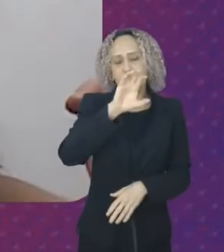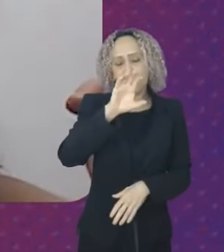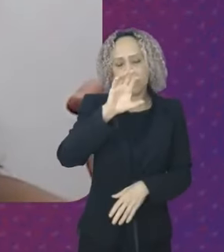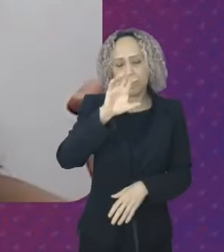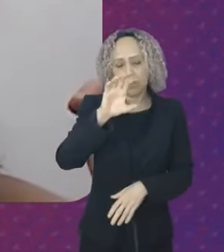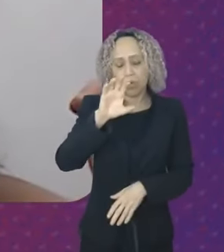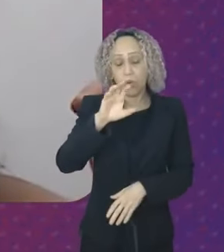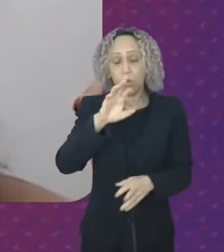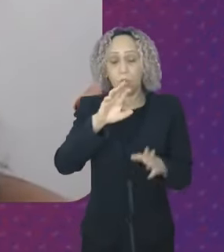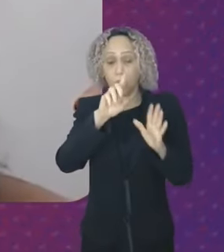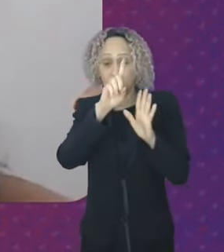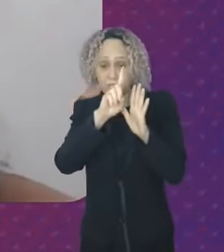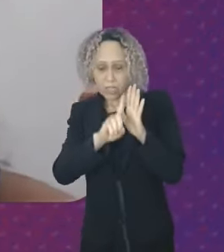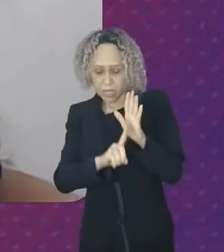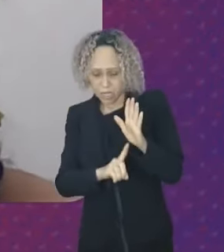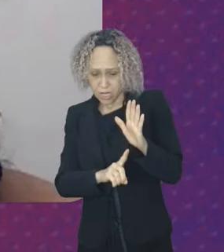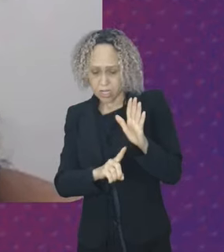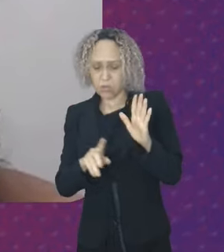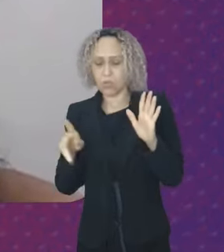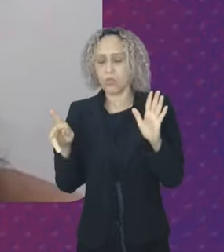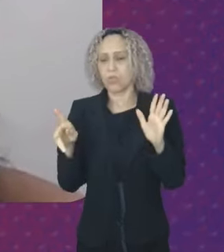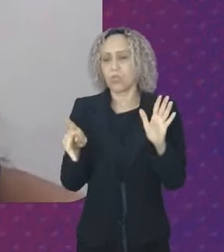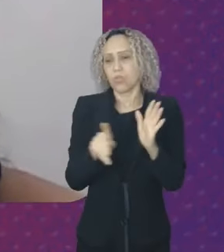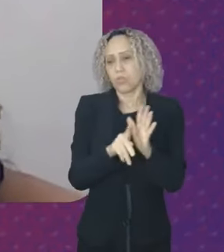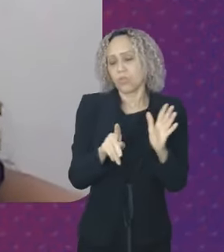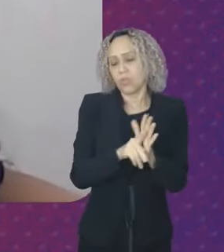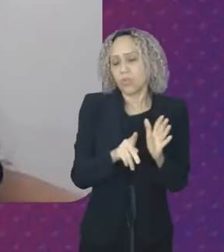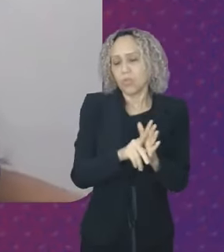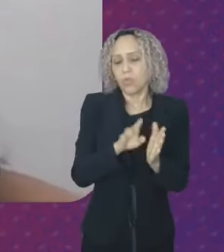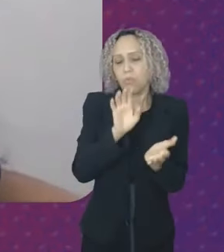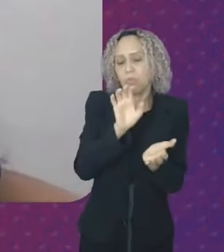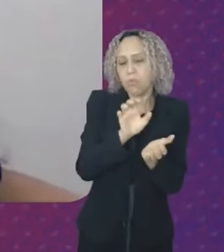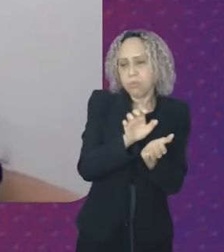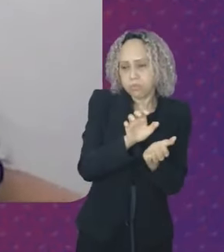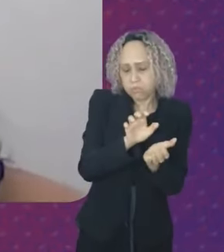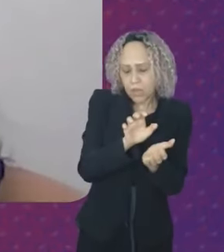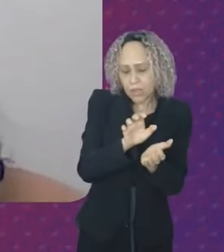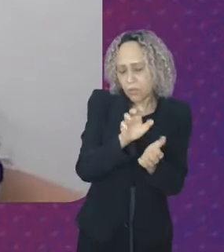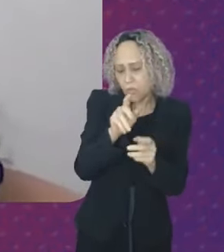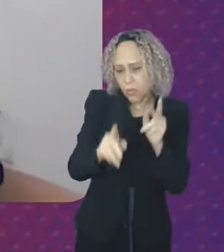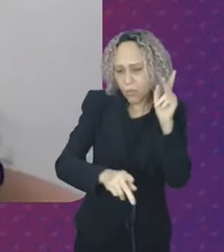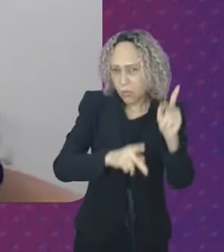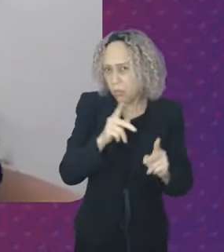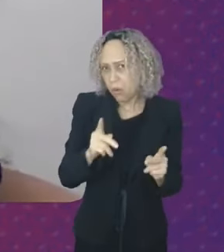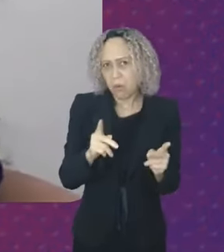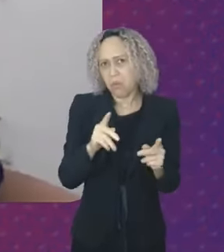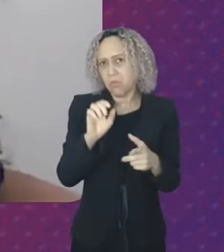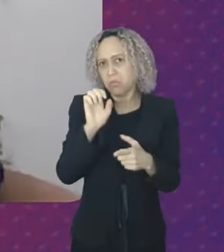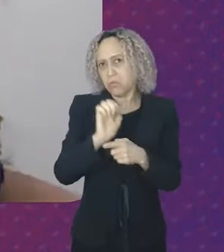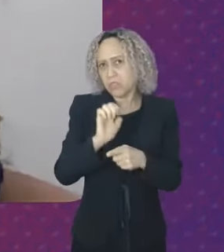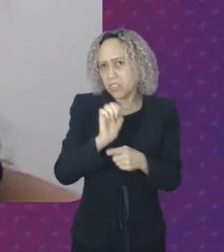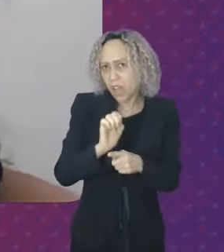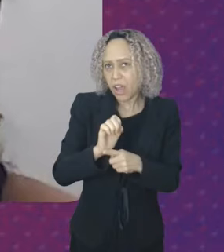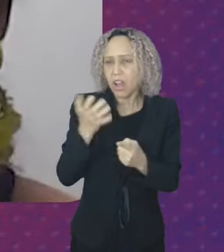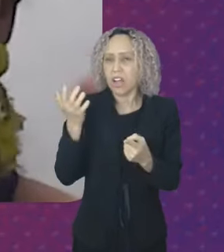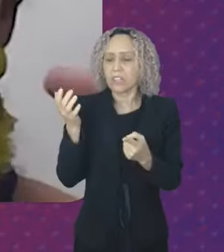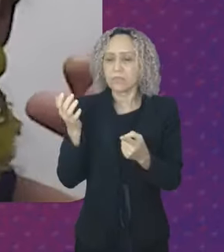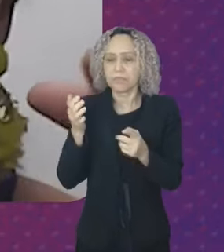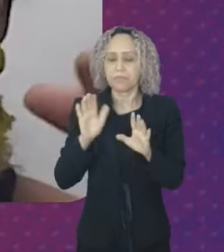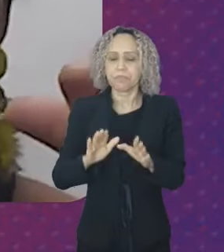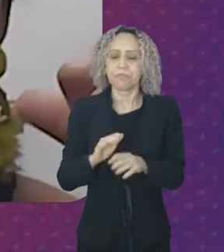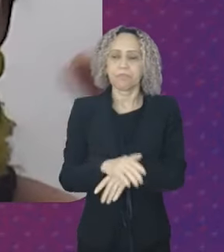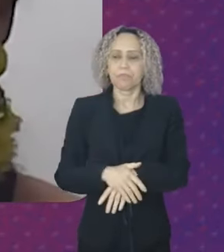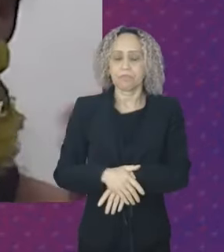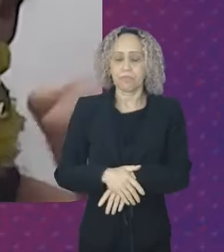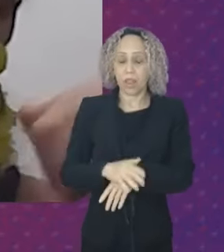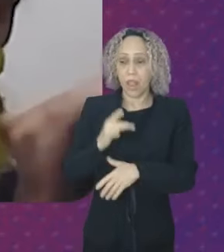a sua candidatura. O ataque foi uma estratégia muito utilizada pelo